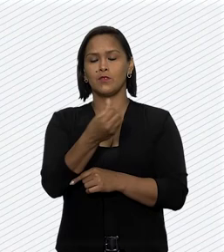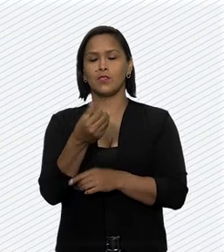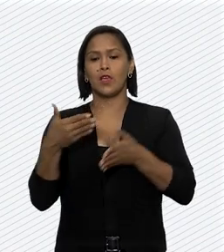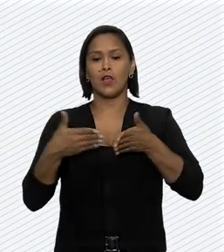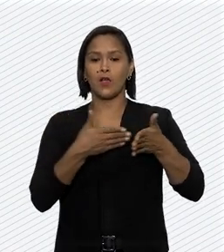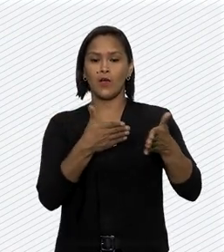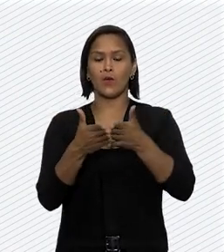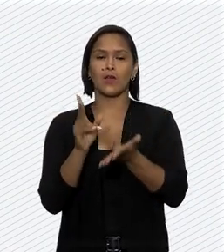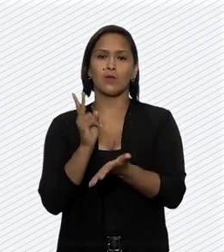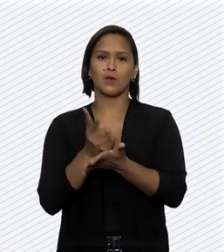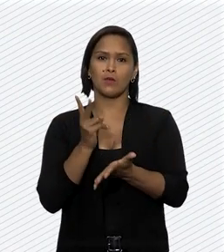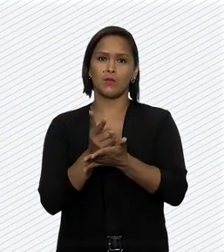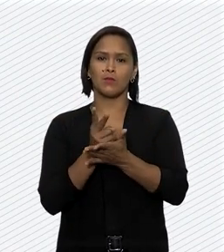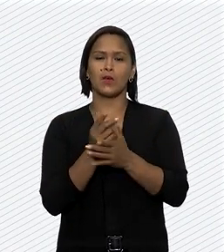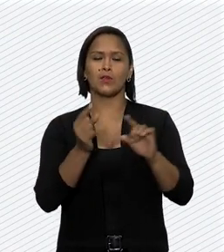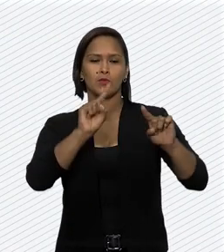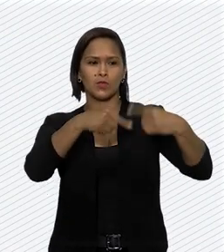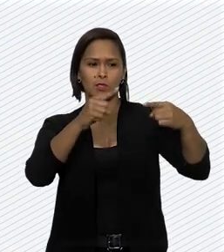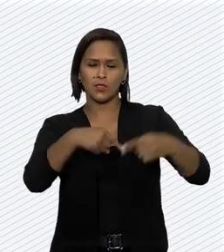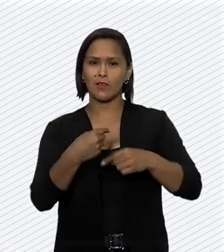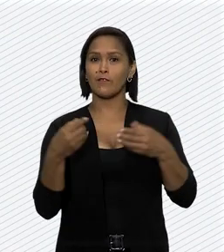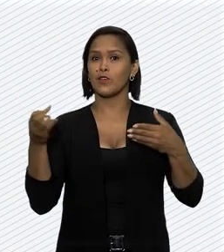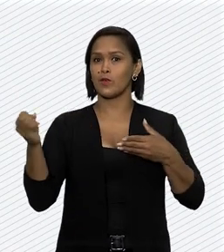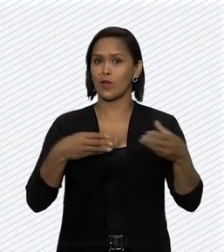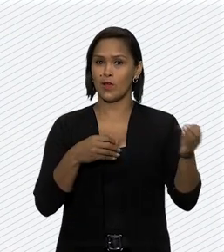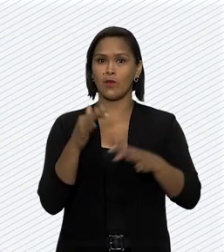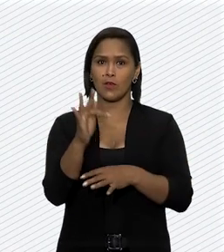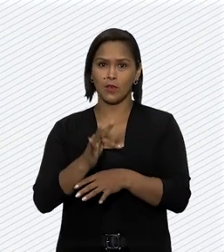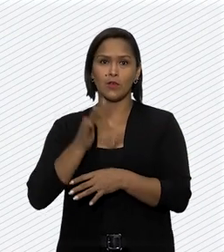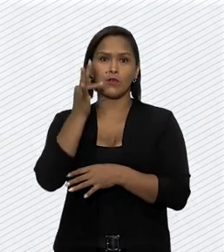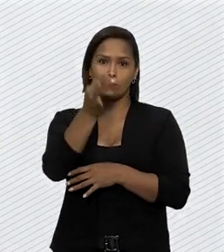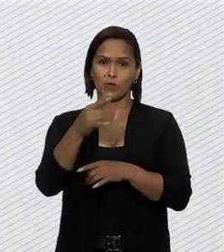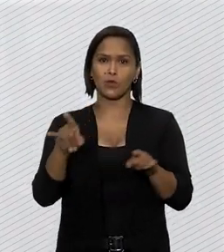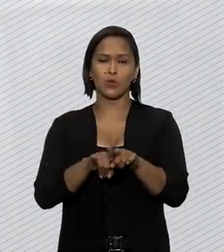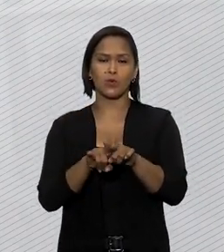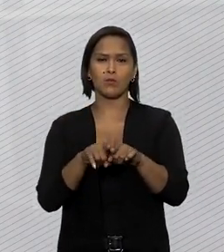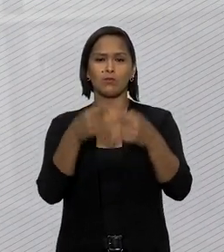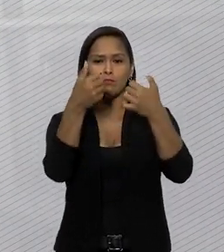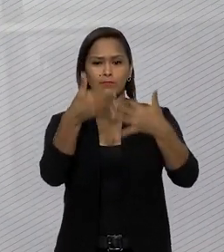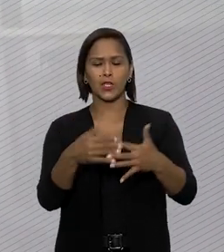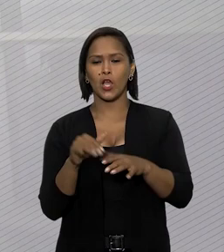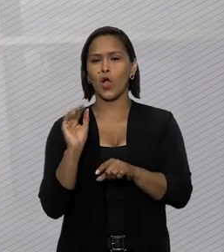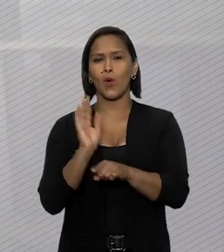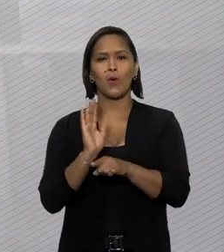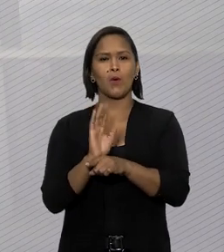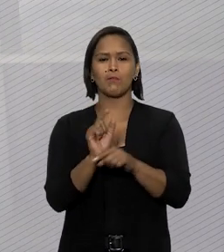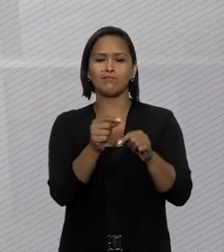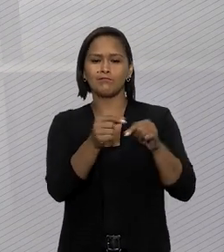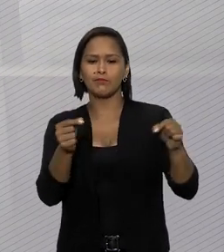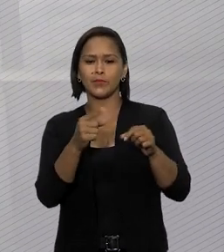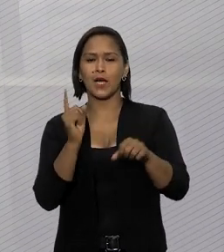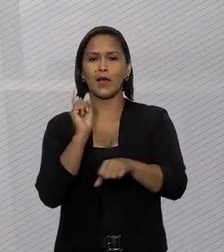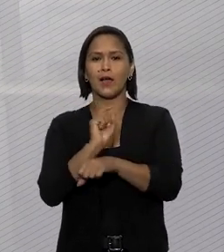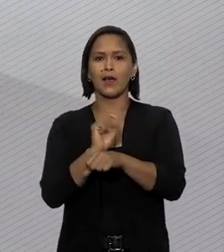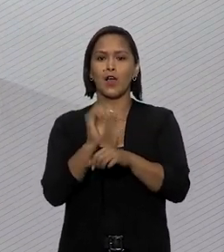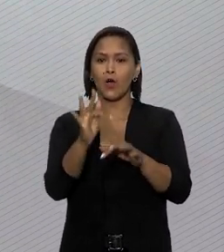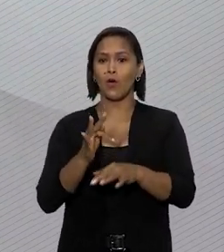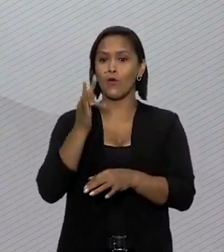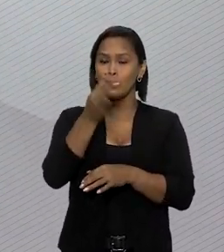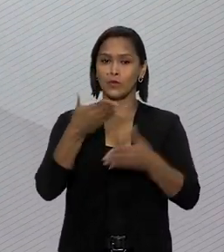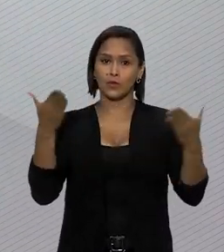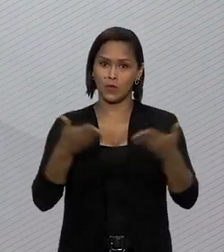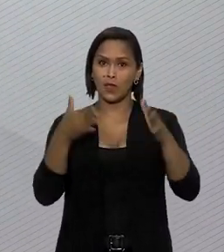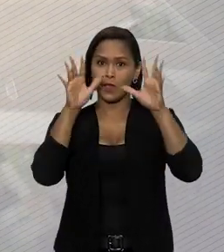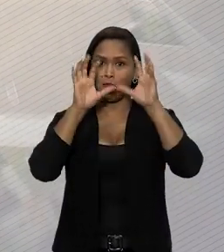é o caminho a ser seguido para os desafios atuais e futuros. Afinal, o tempo não para, o futuro é agora